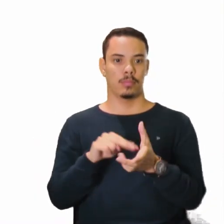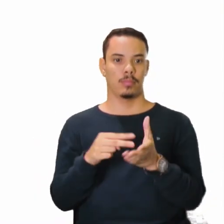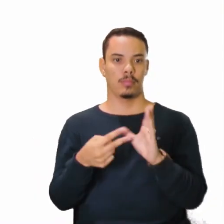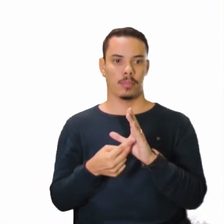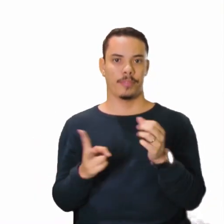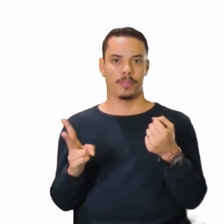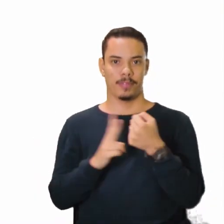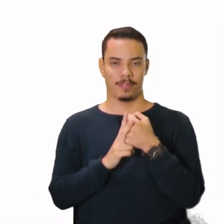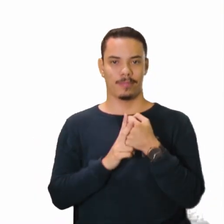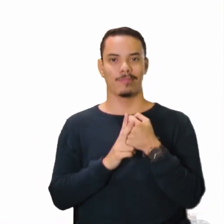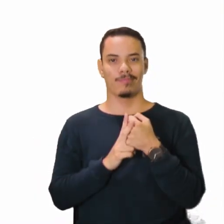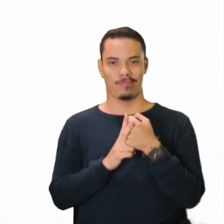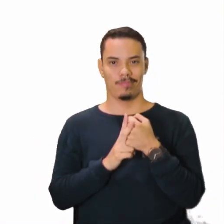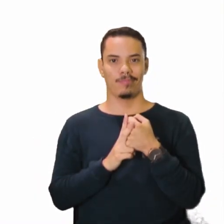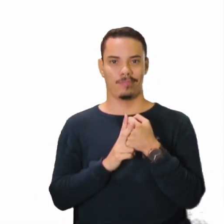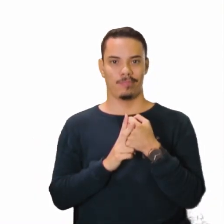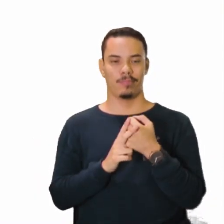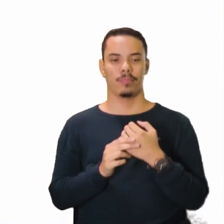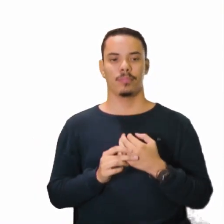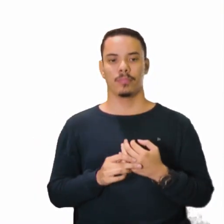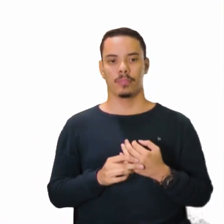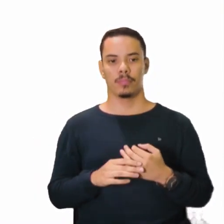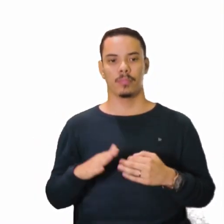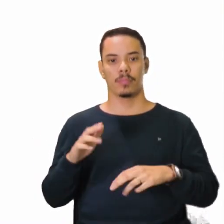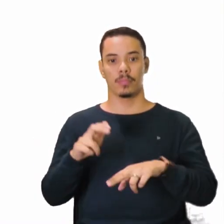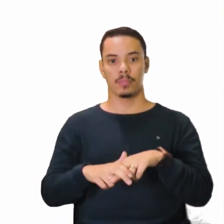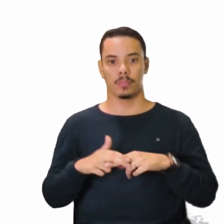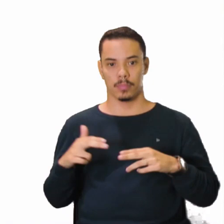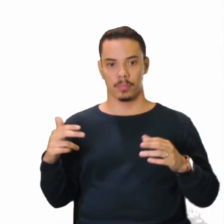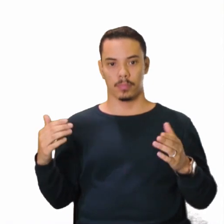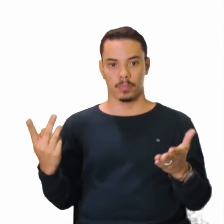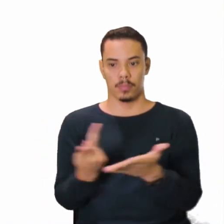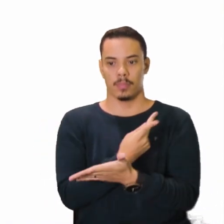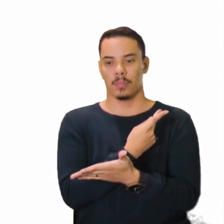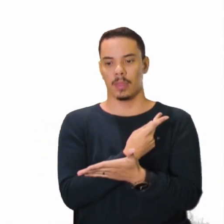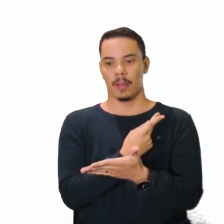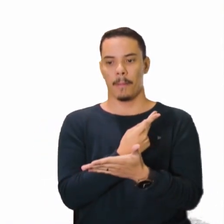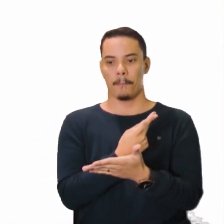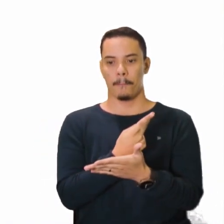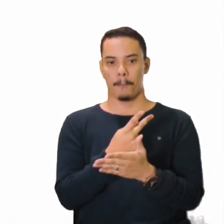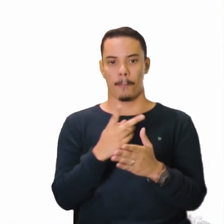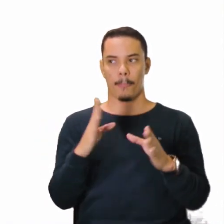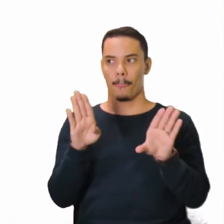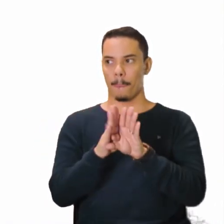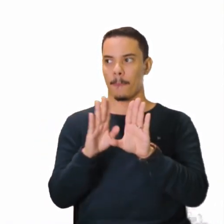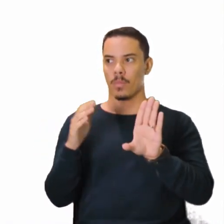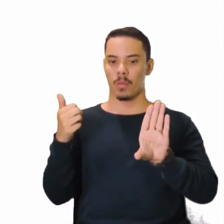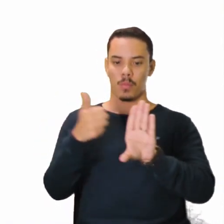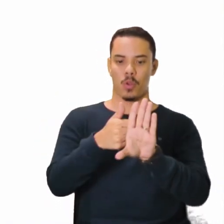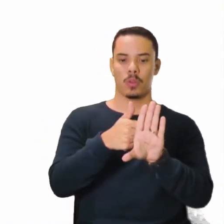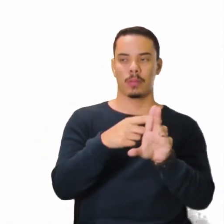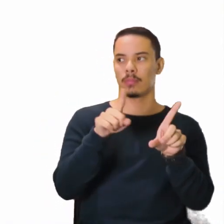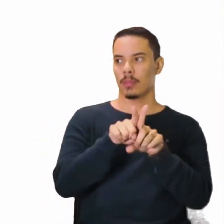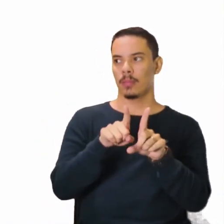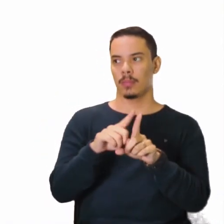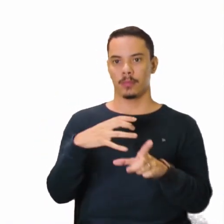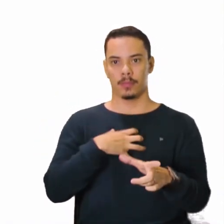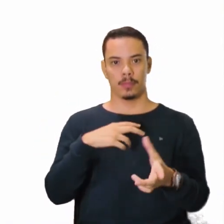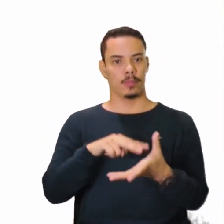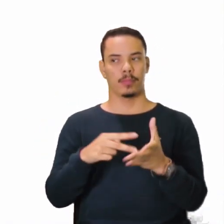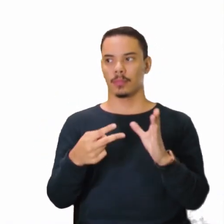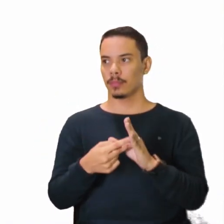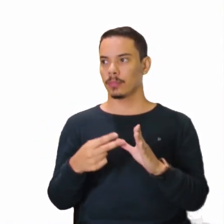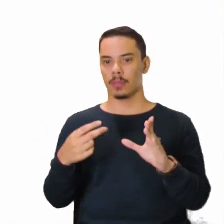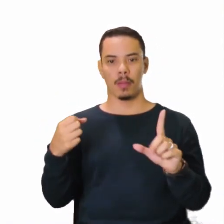um verbo. Na hora que ele bate, né? No poste, também é uma ação.